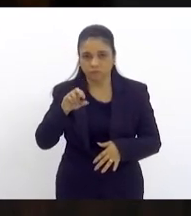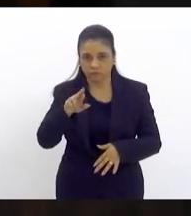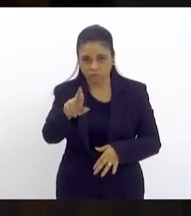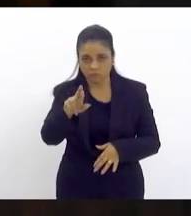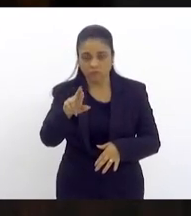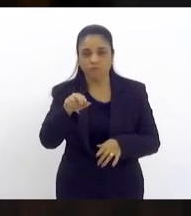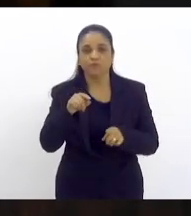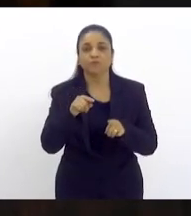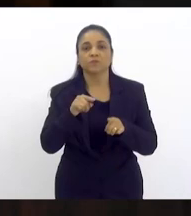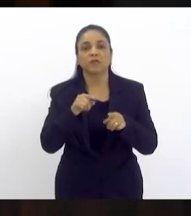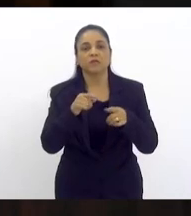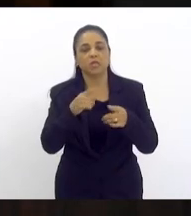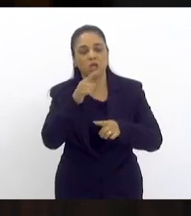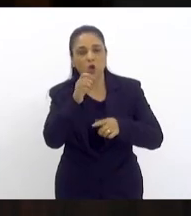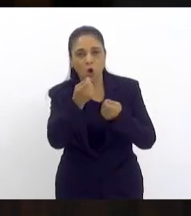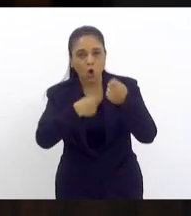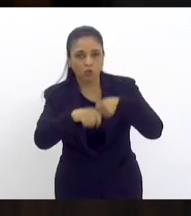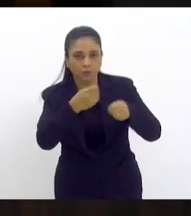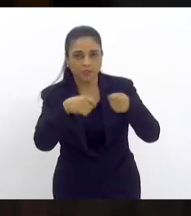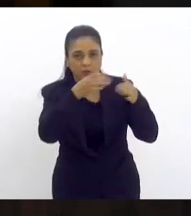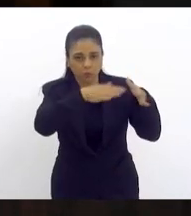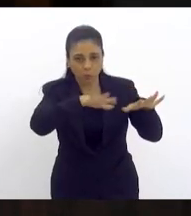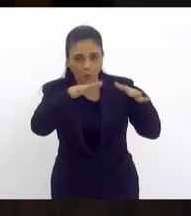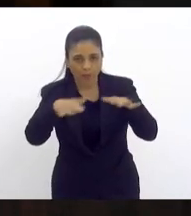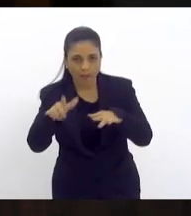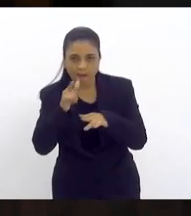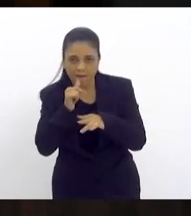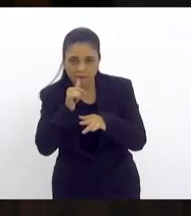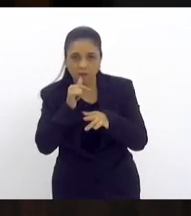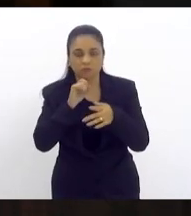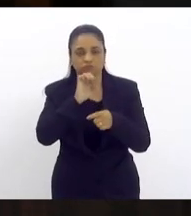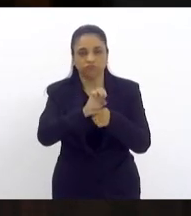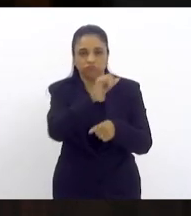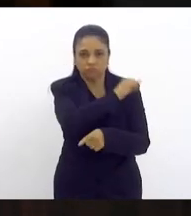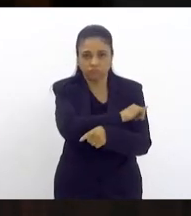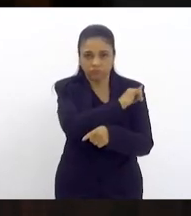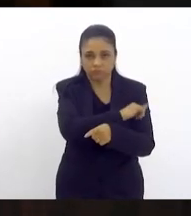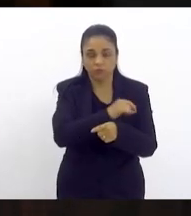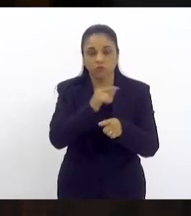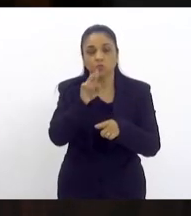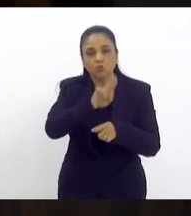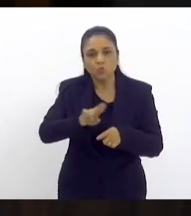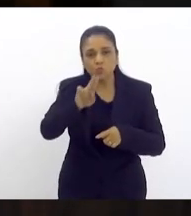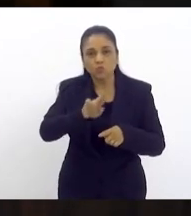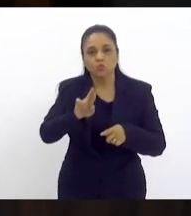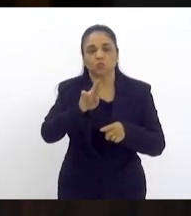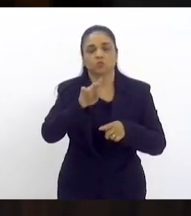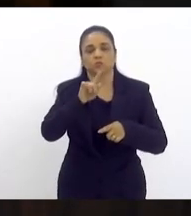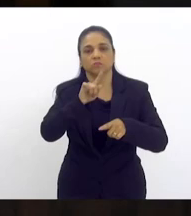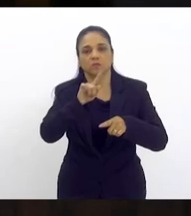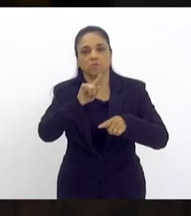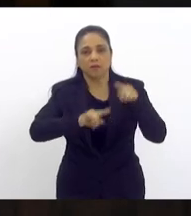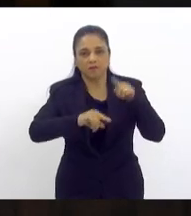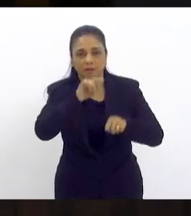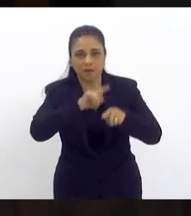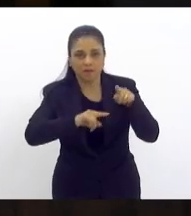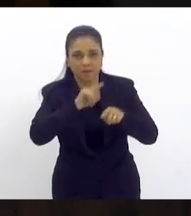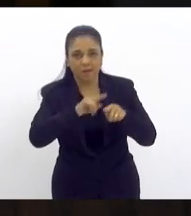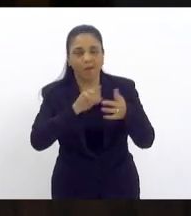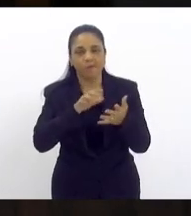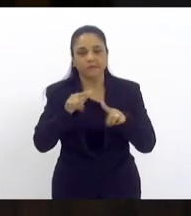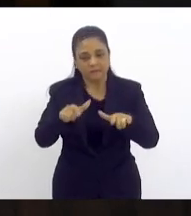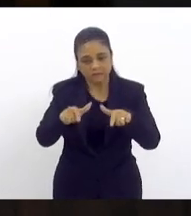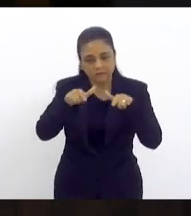economia do mar do Estado do Rio de Janeiro a gestão em reutilização de materiais e equipamentos certificações